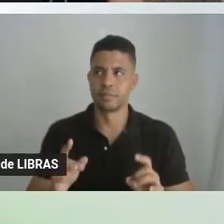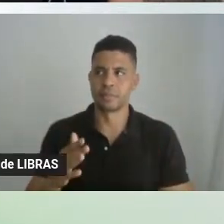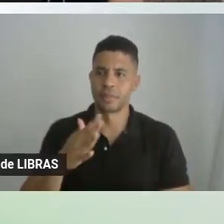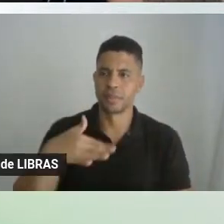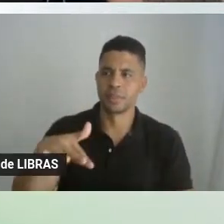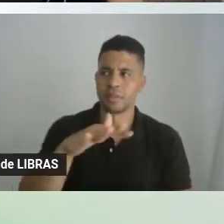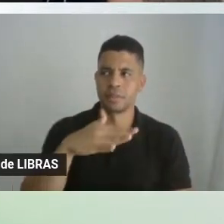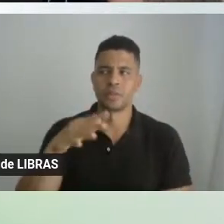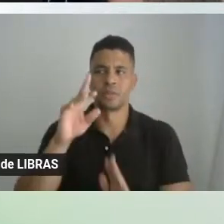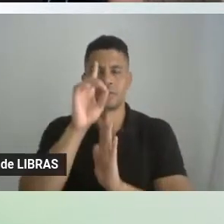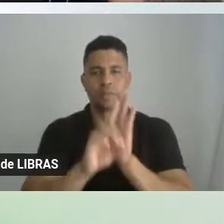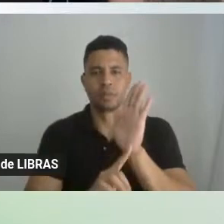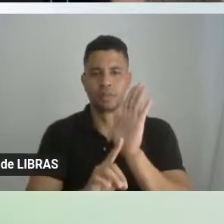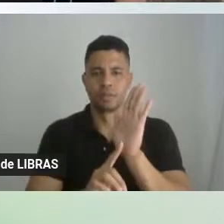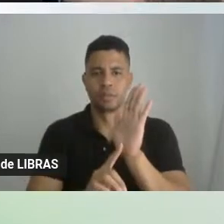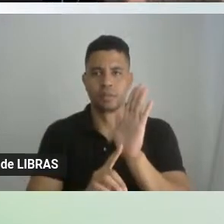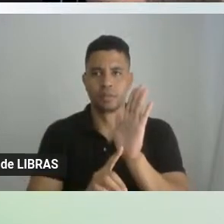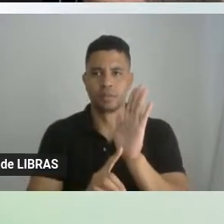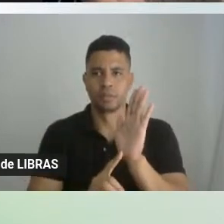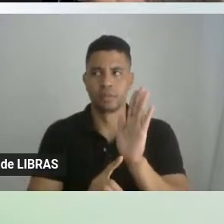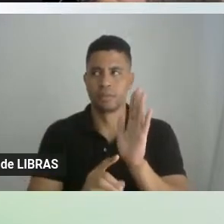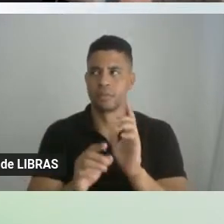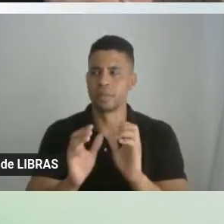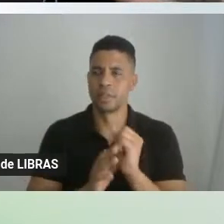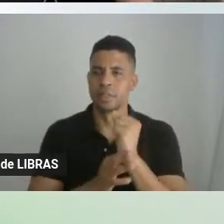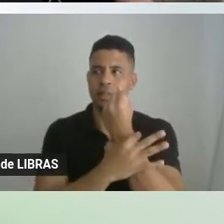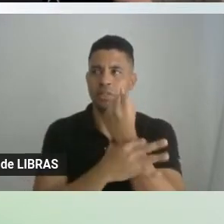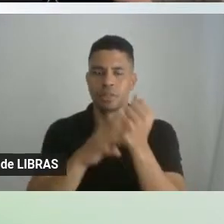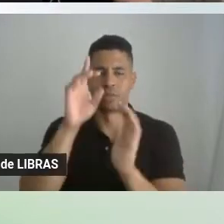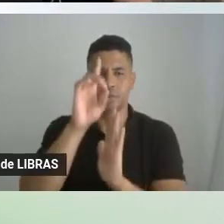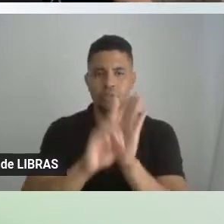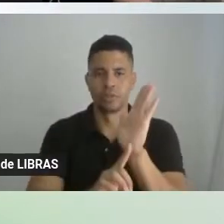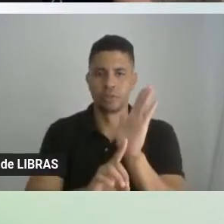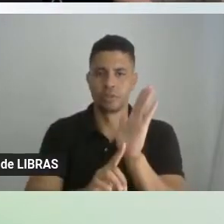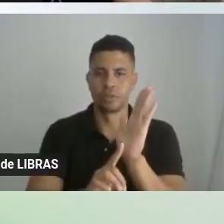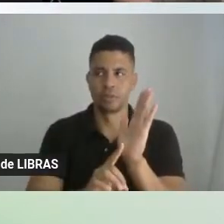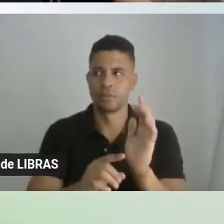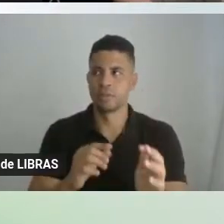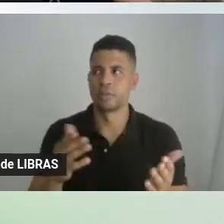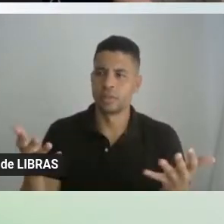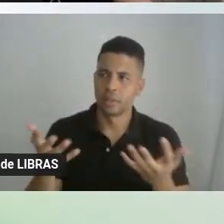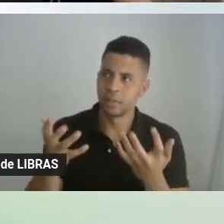dos direitos, né, e da garantia dos direitos, nós